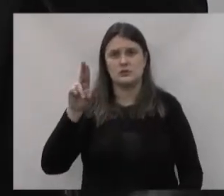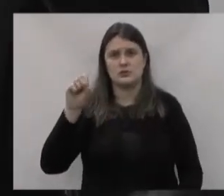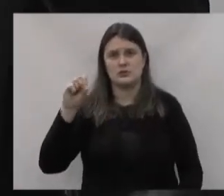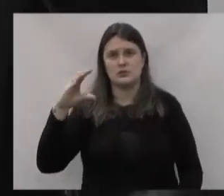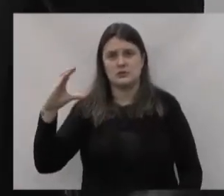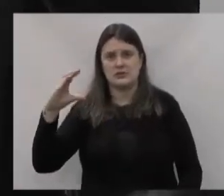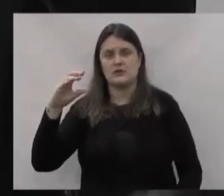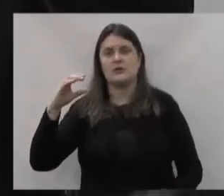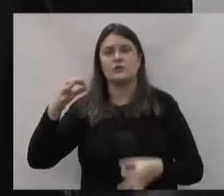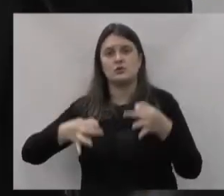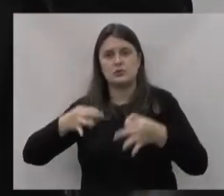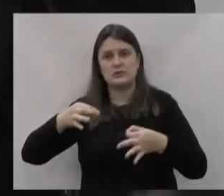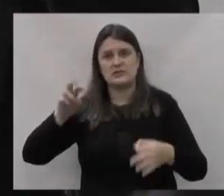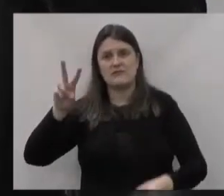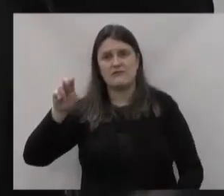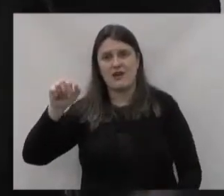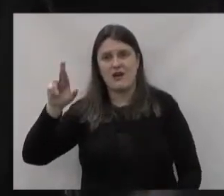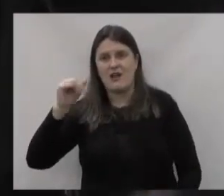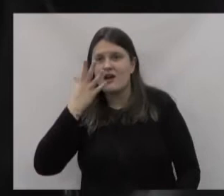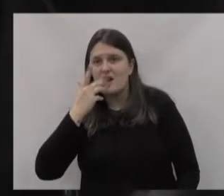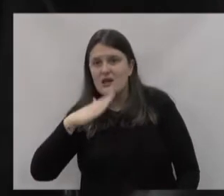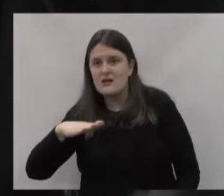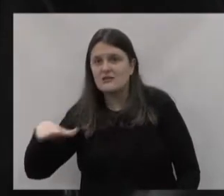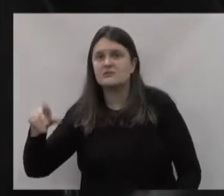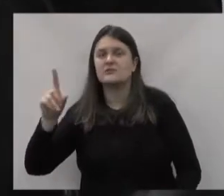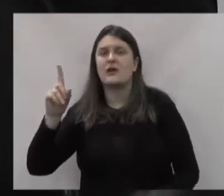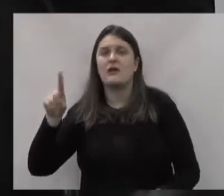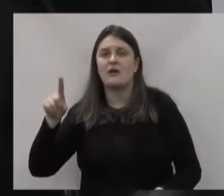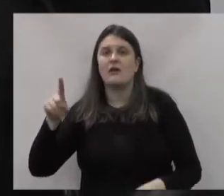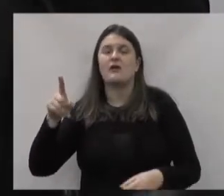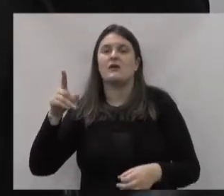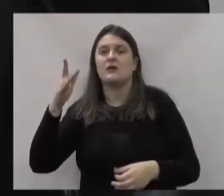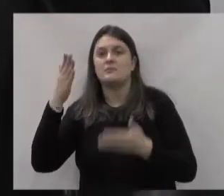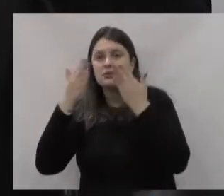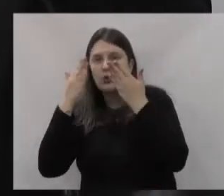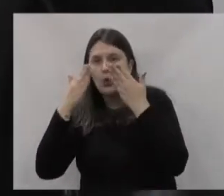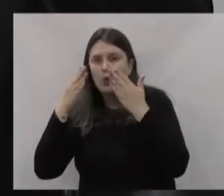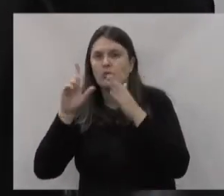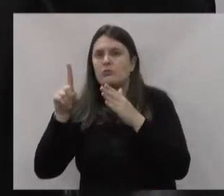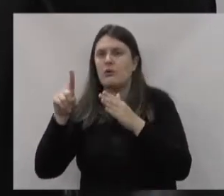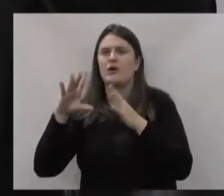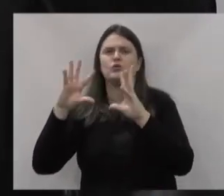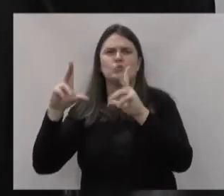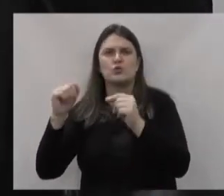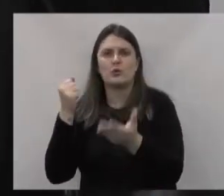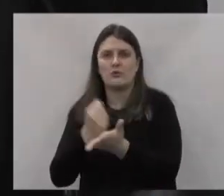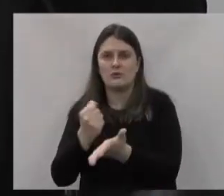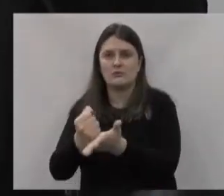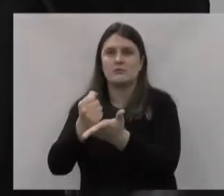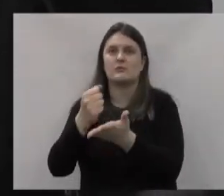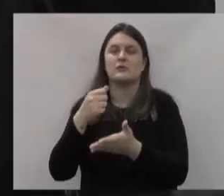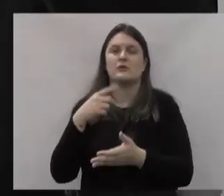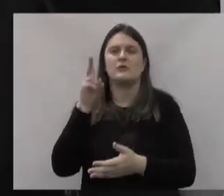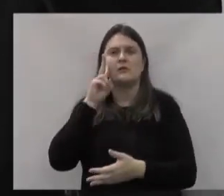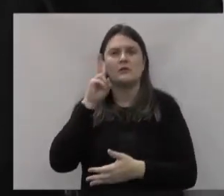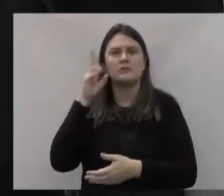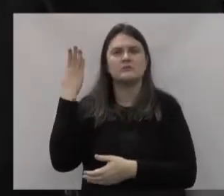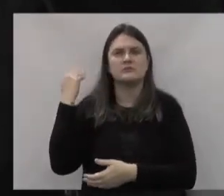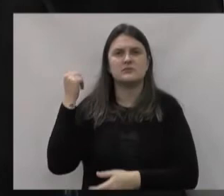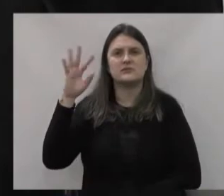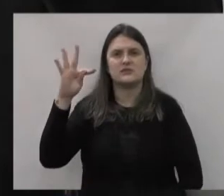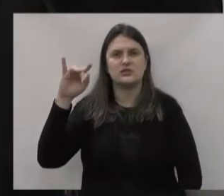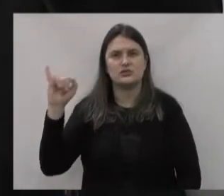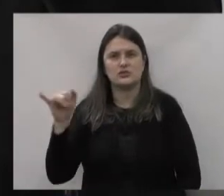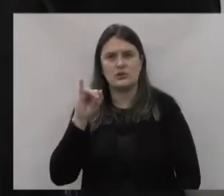juiz da vara da infância, é juiz criminal, é setor da psicologia do Sejusc, né? É todos os cartórios. Me lembro, ano passado, que o TJ deu